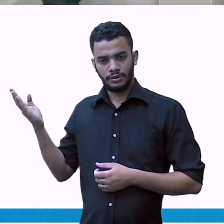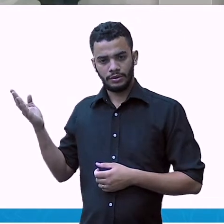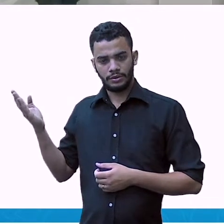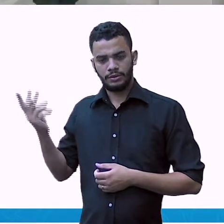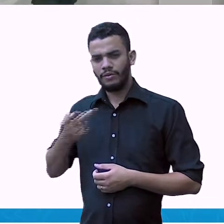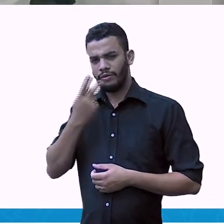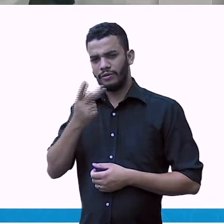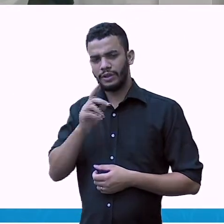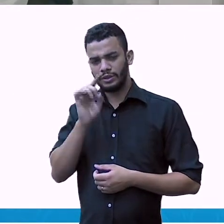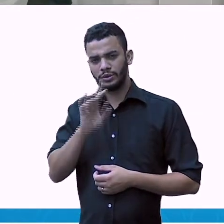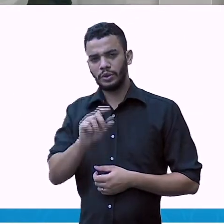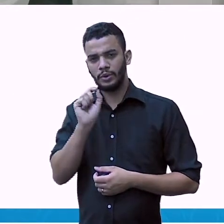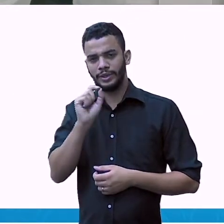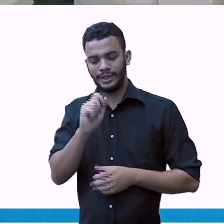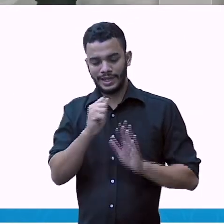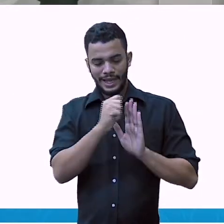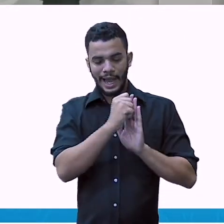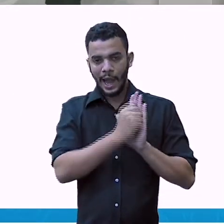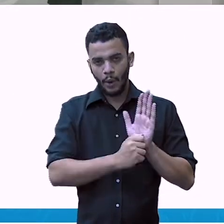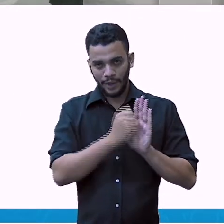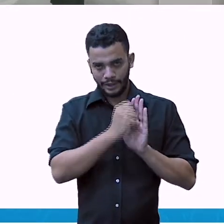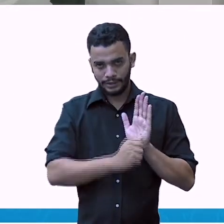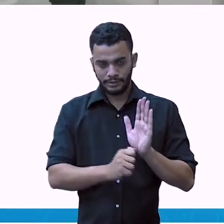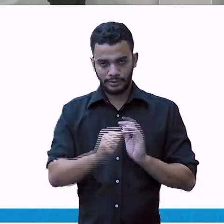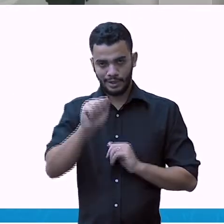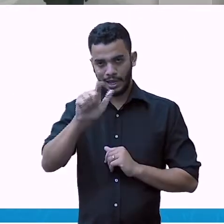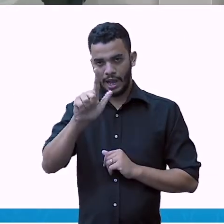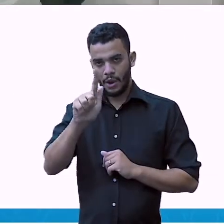por algarismo. Eu tenho o algarismo